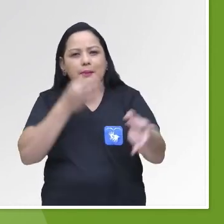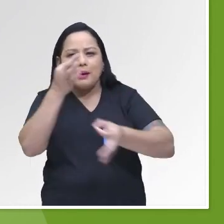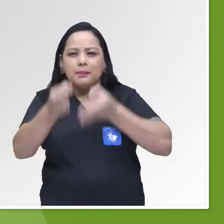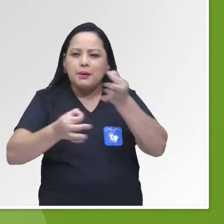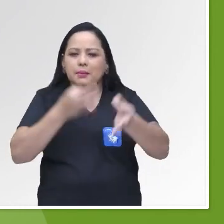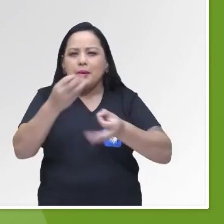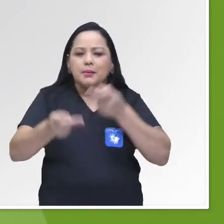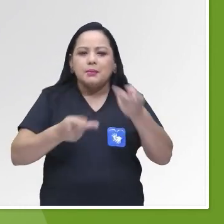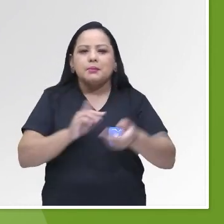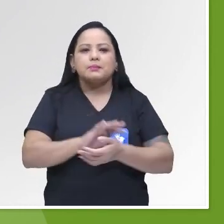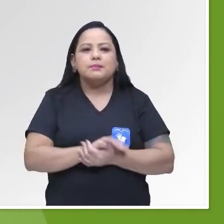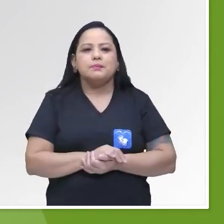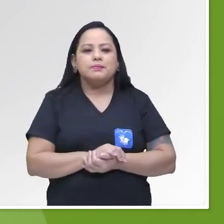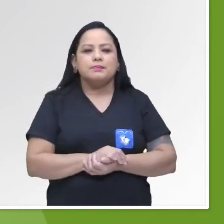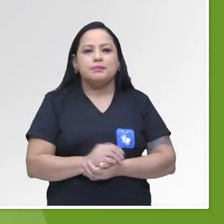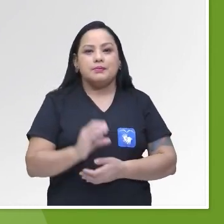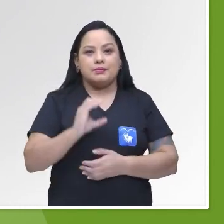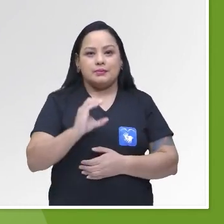foi